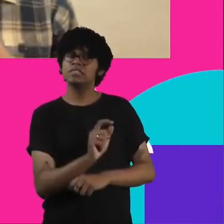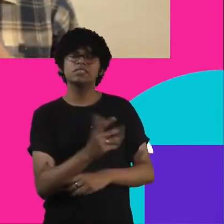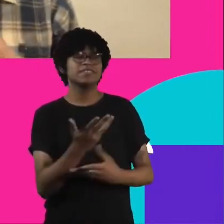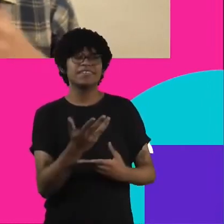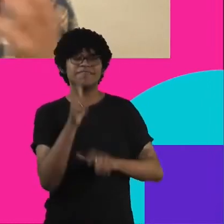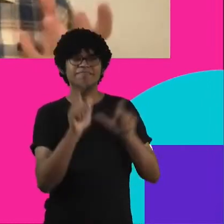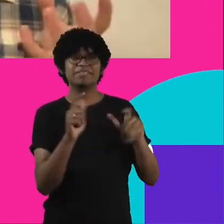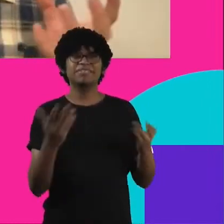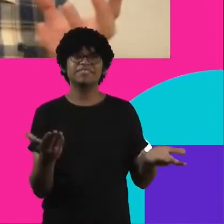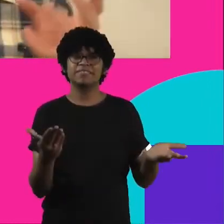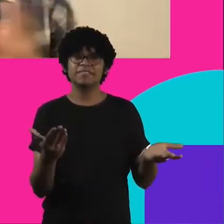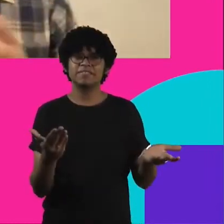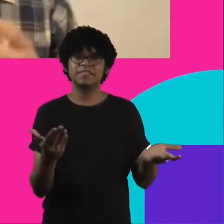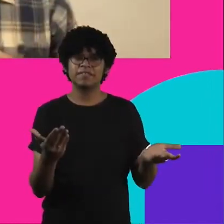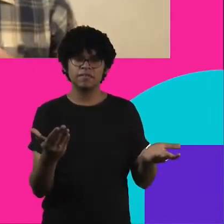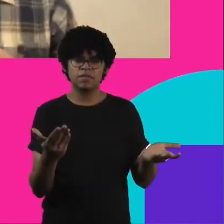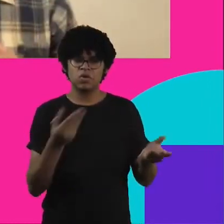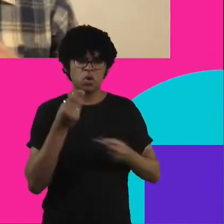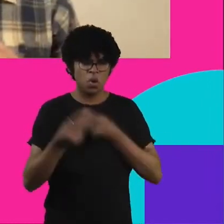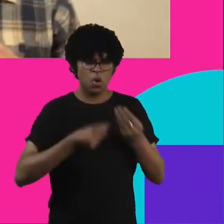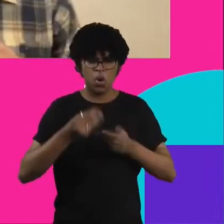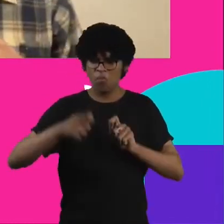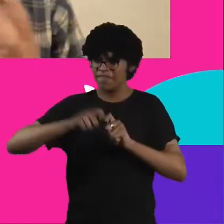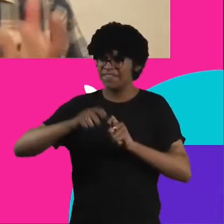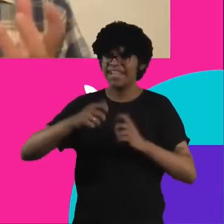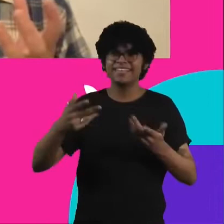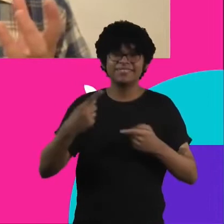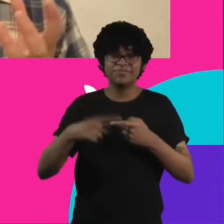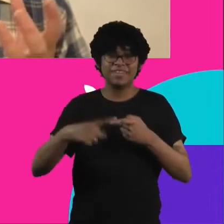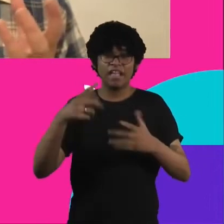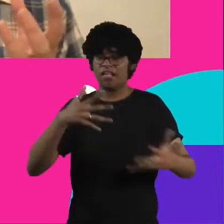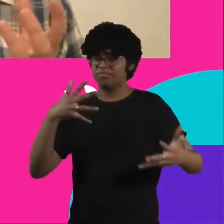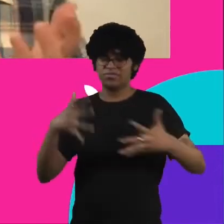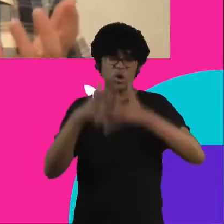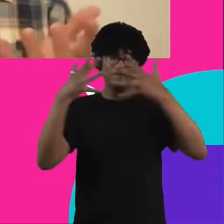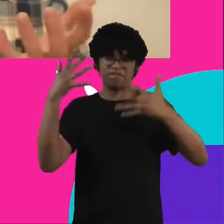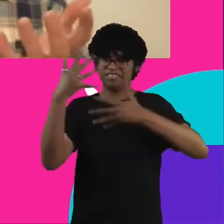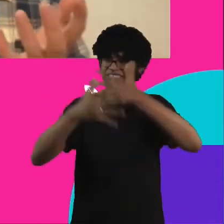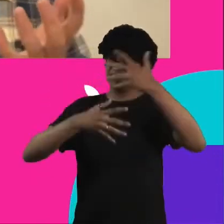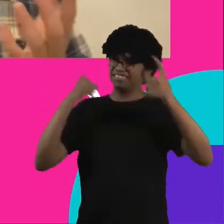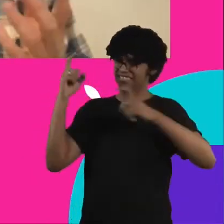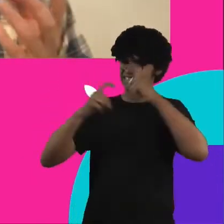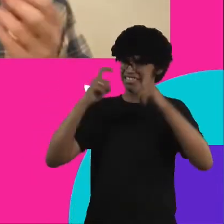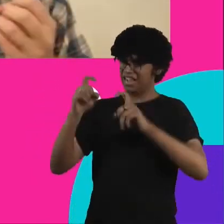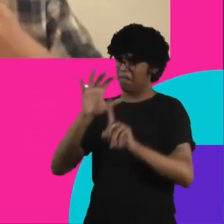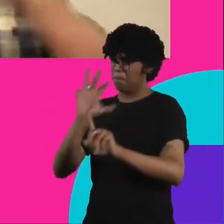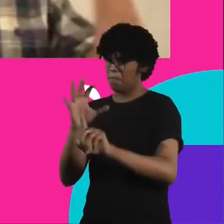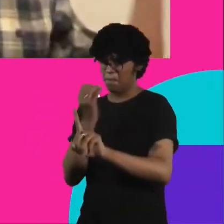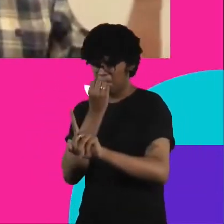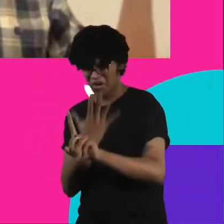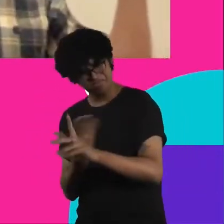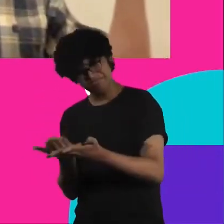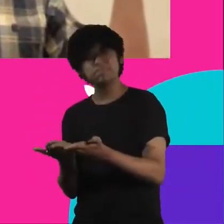fazia projetos, um de cada vez. E o que eu percebia é que as pessoas não conseguiam descobrir como fazer isso, porque havia tanta confusão sobre a